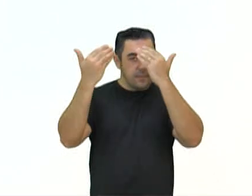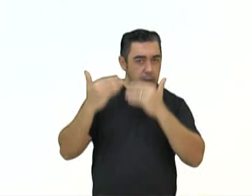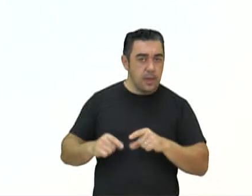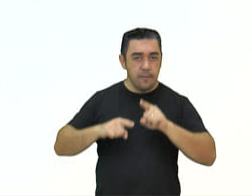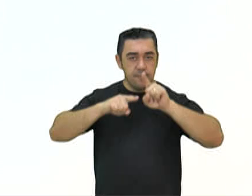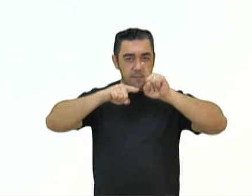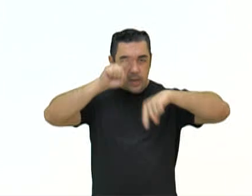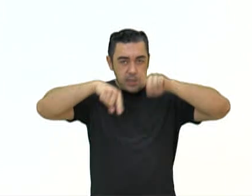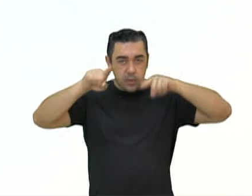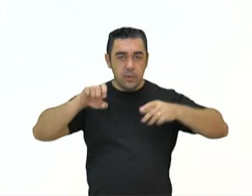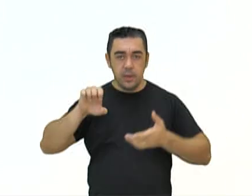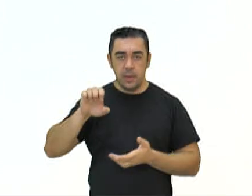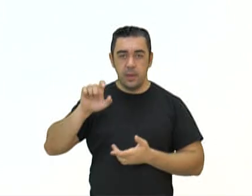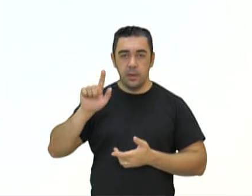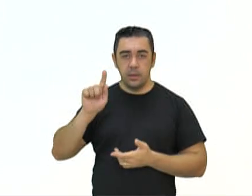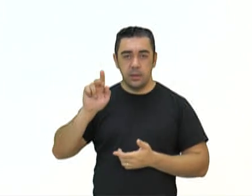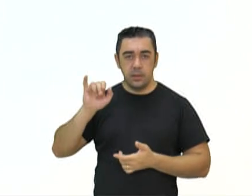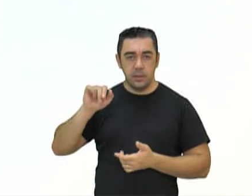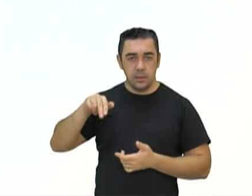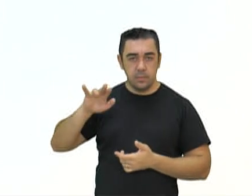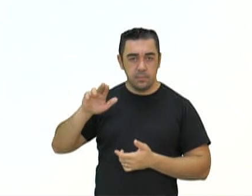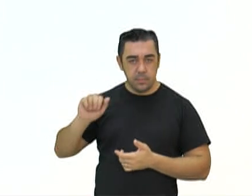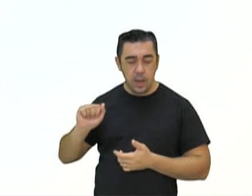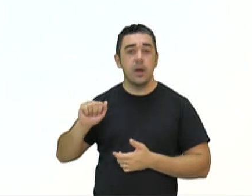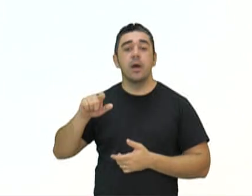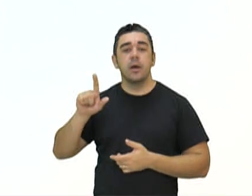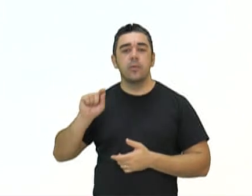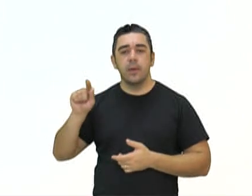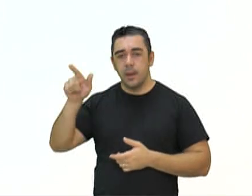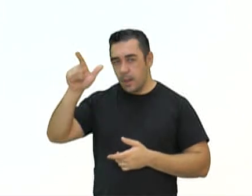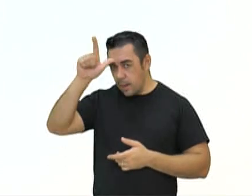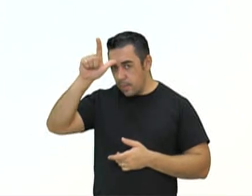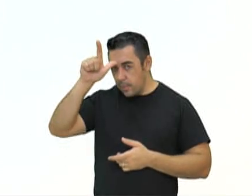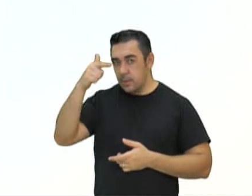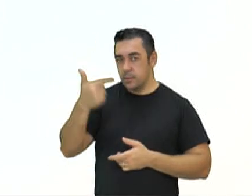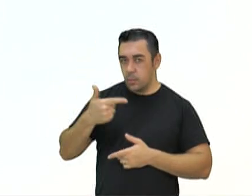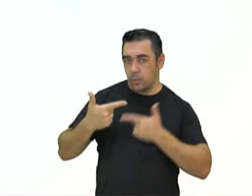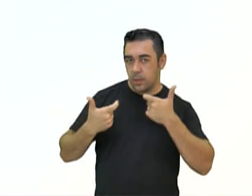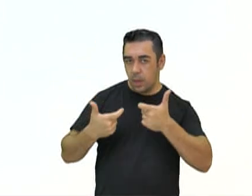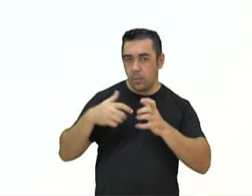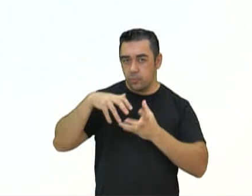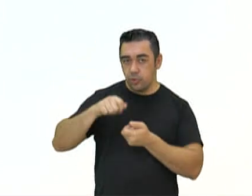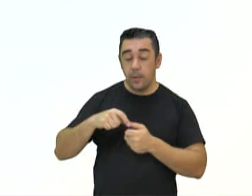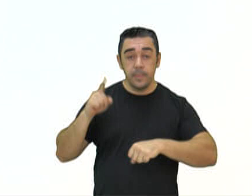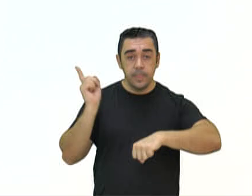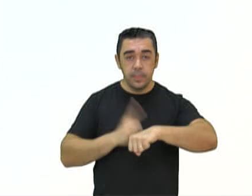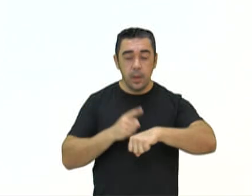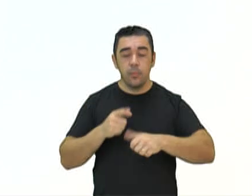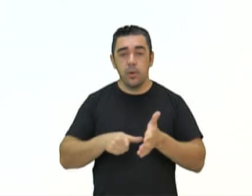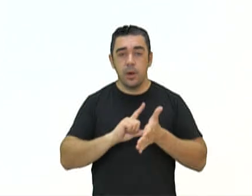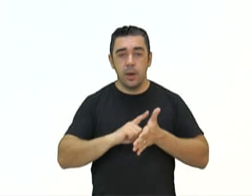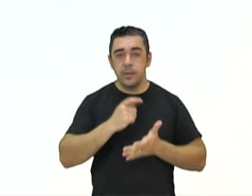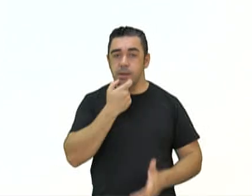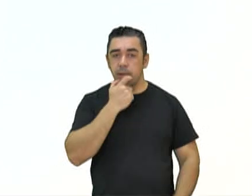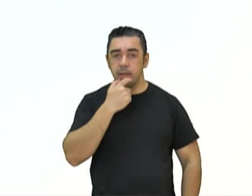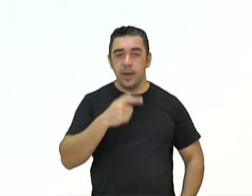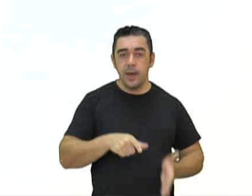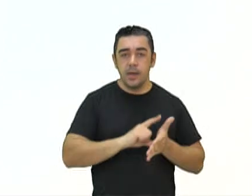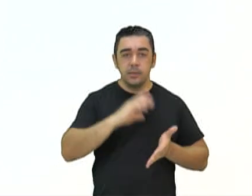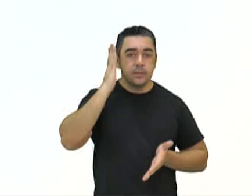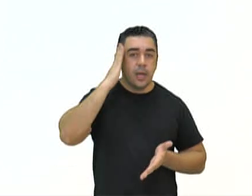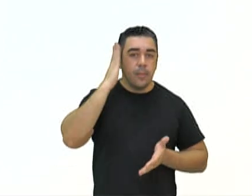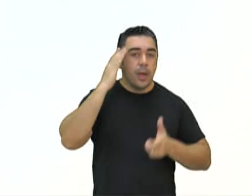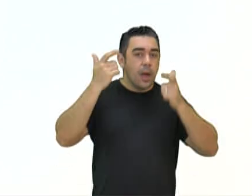variações do Enigma, o código usado pelos alemães na Segunda Guerra Mundial, a tempo de os britânicos se anteciparem.